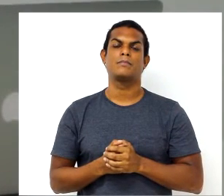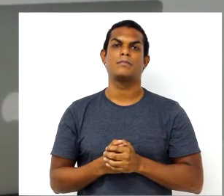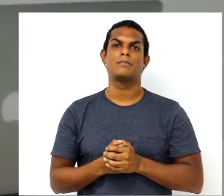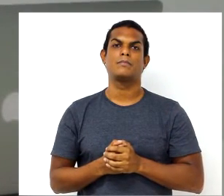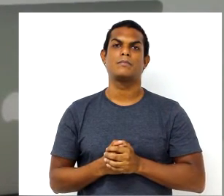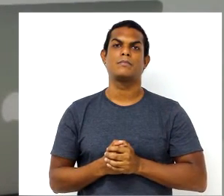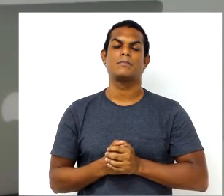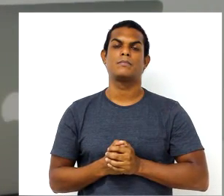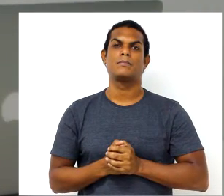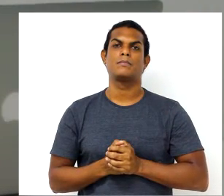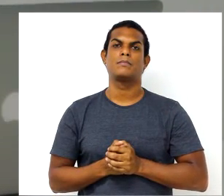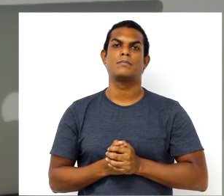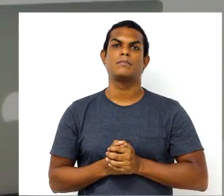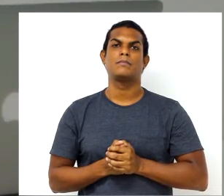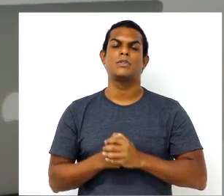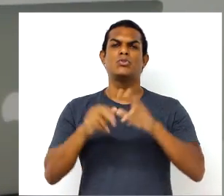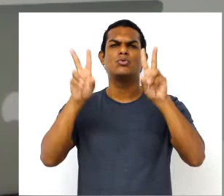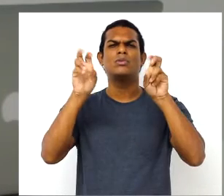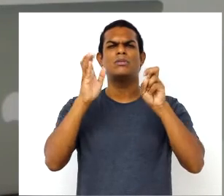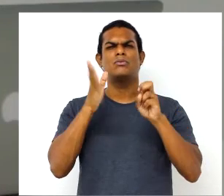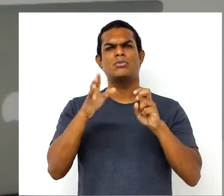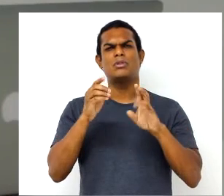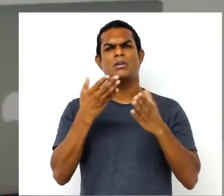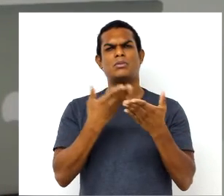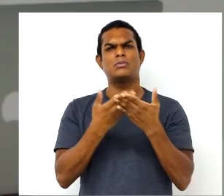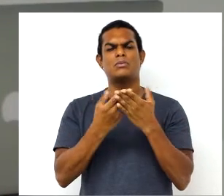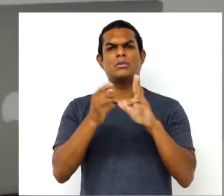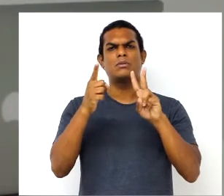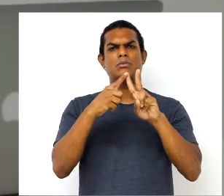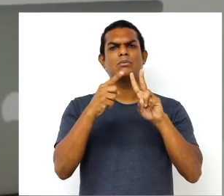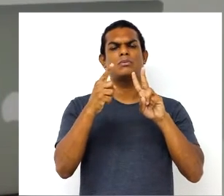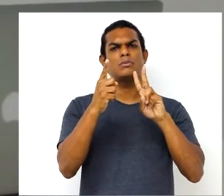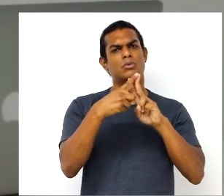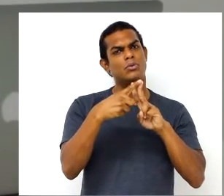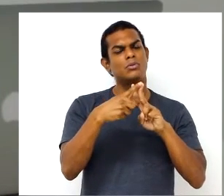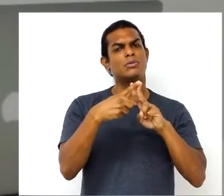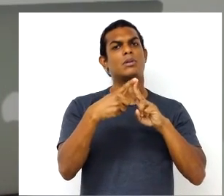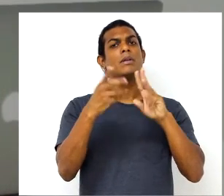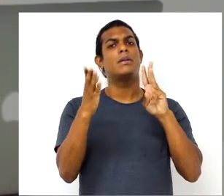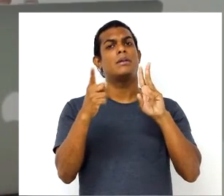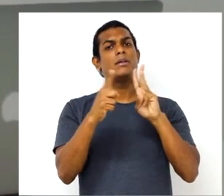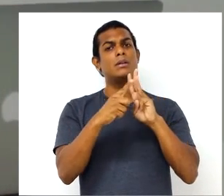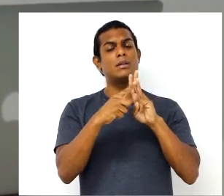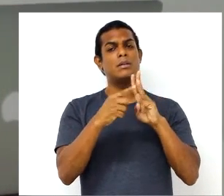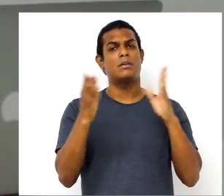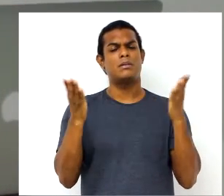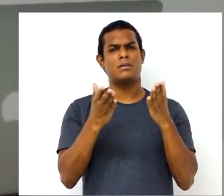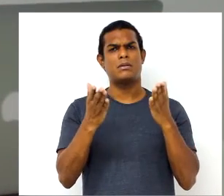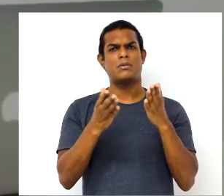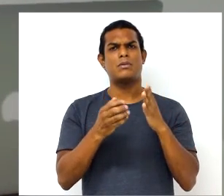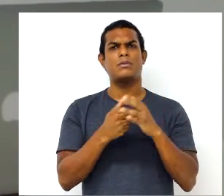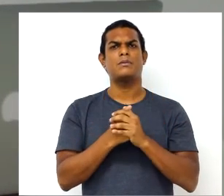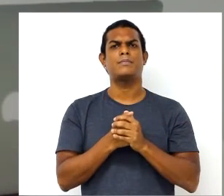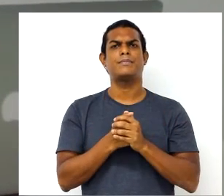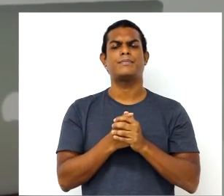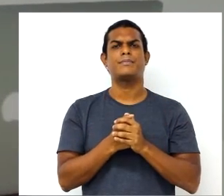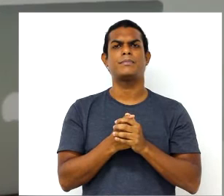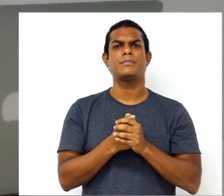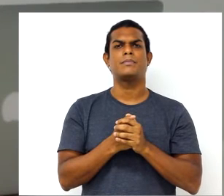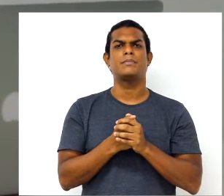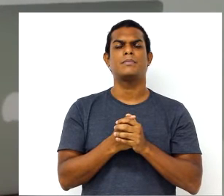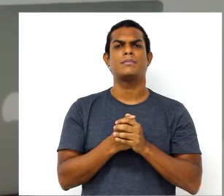na competência 1, competência 2 e agora na 3, discutindo sobre gêneros